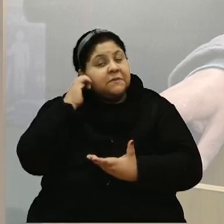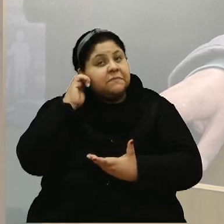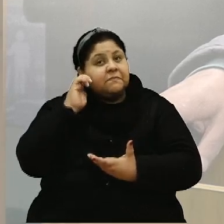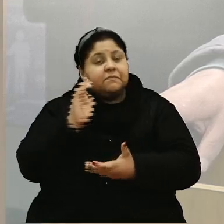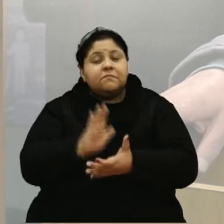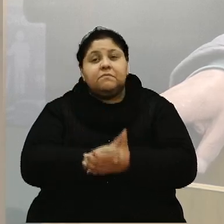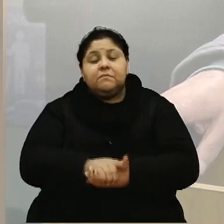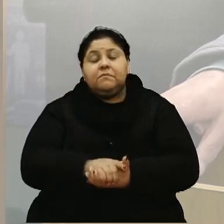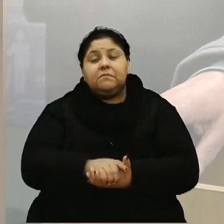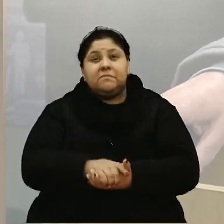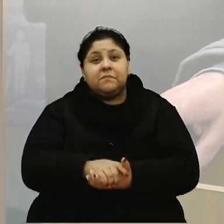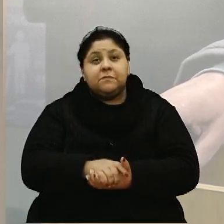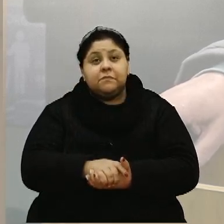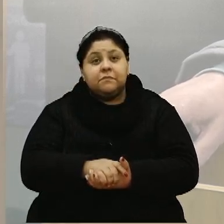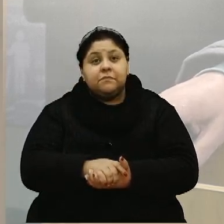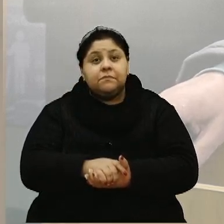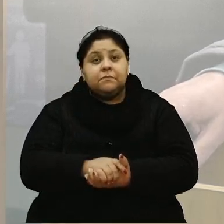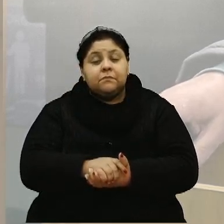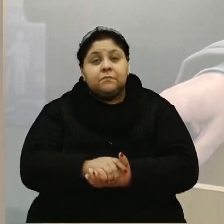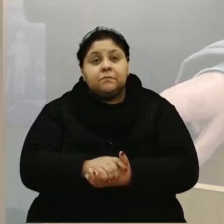Ali no